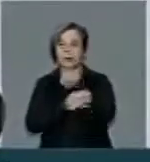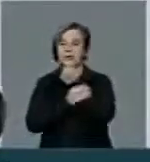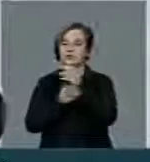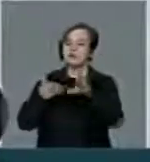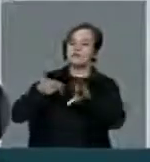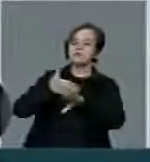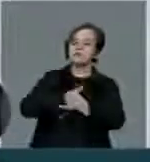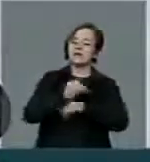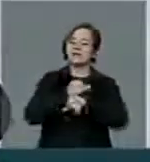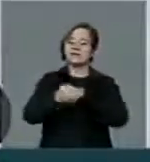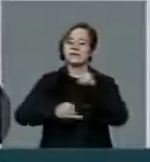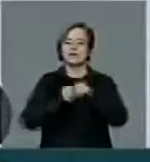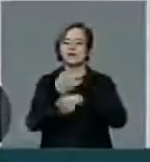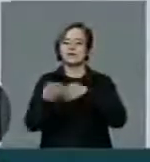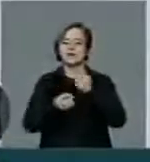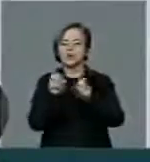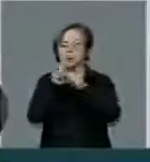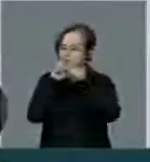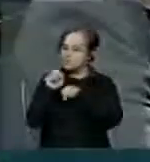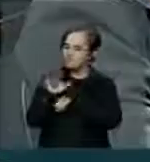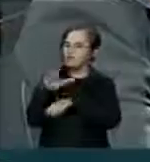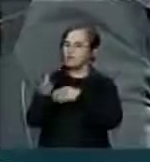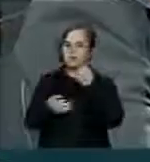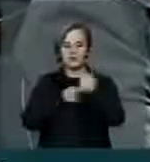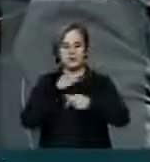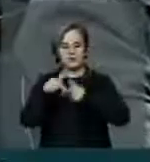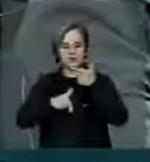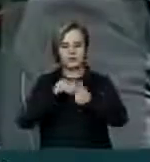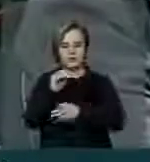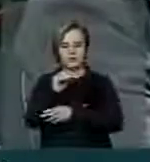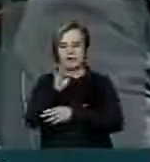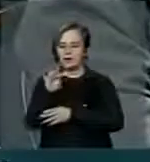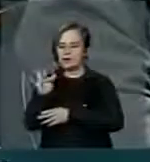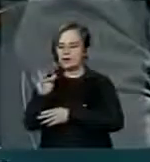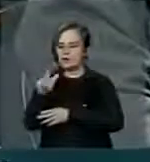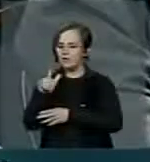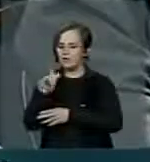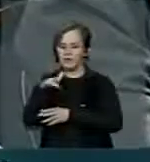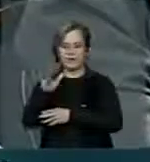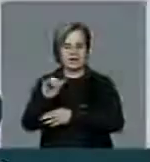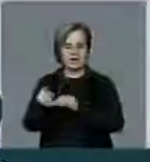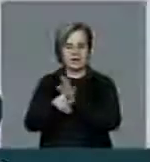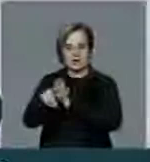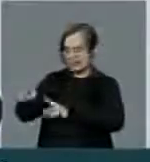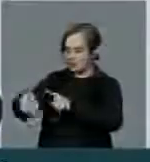garanto transmissão? Como é que eu trabalho offline? O produtor não tem acesso.